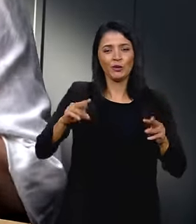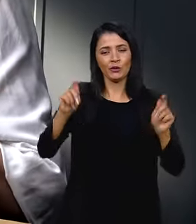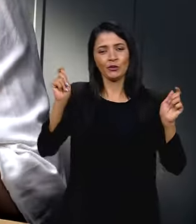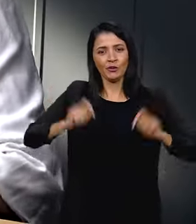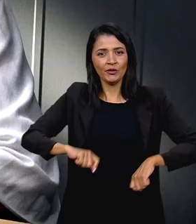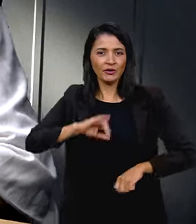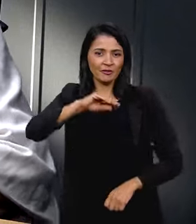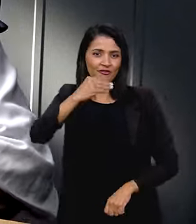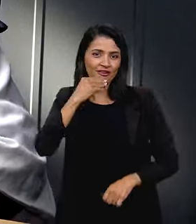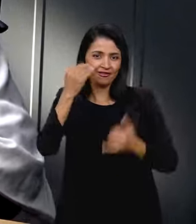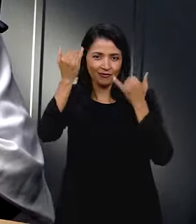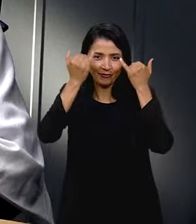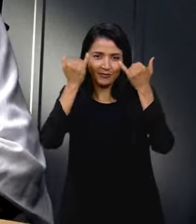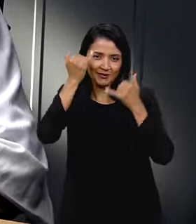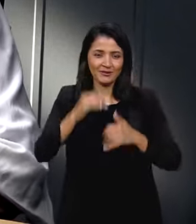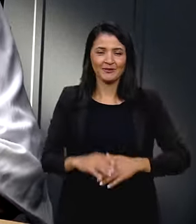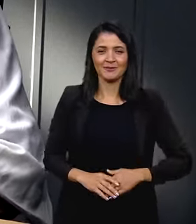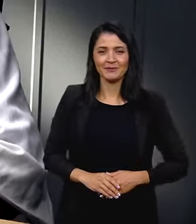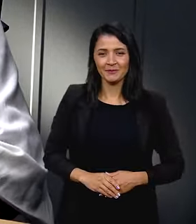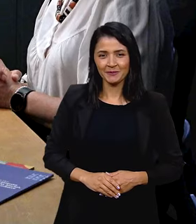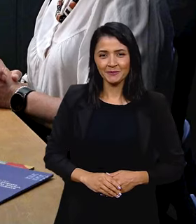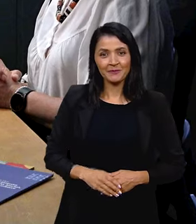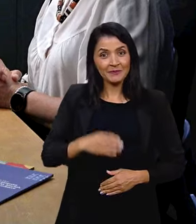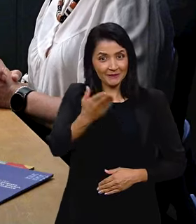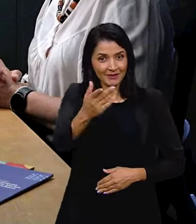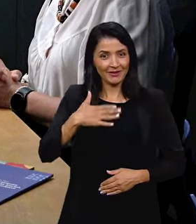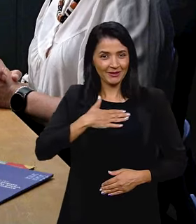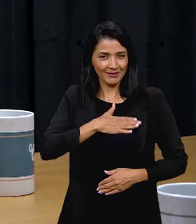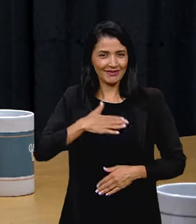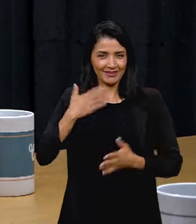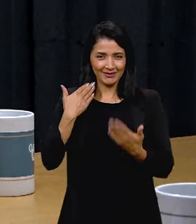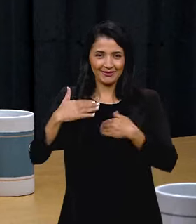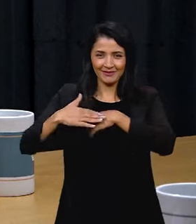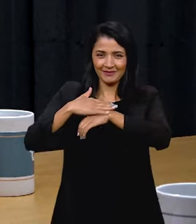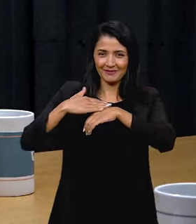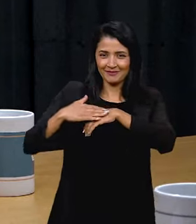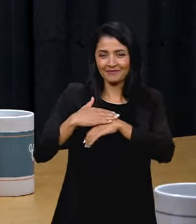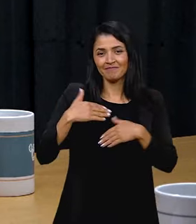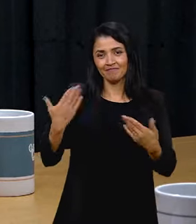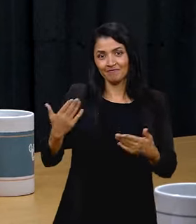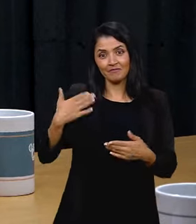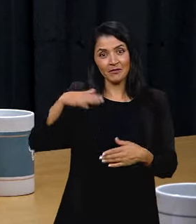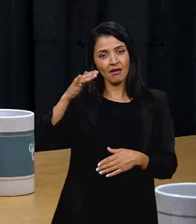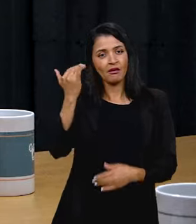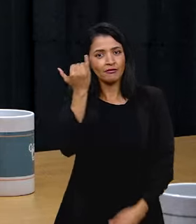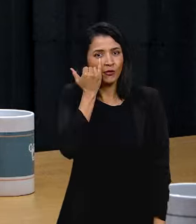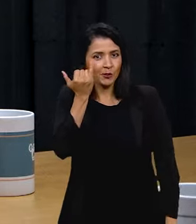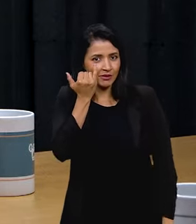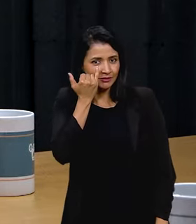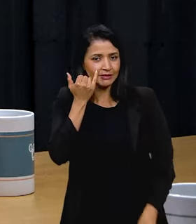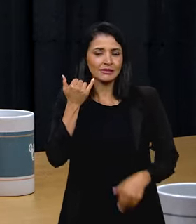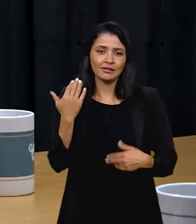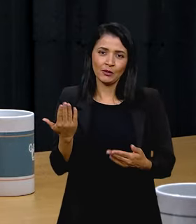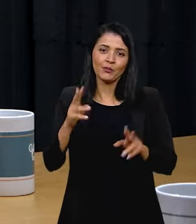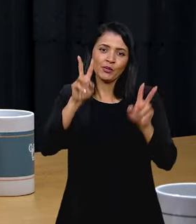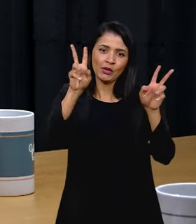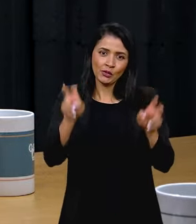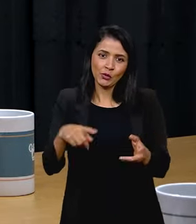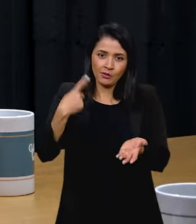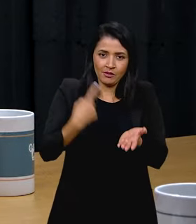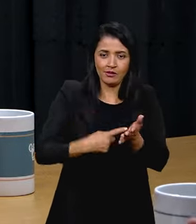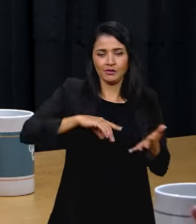desejo a todos aí que possam aproveitar as informações e vocês gostaram da conversa bom para saber mais